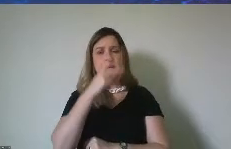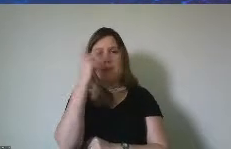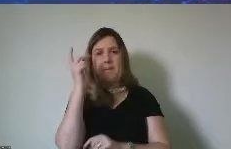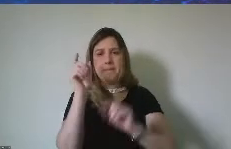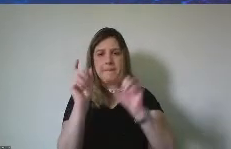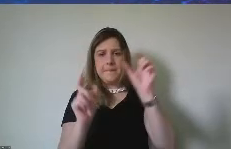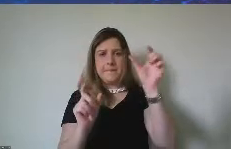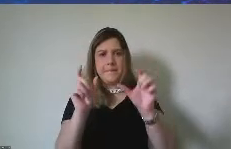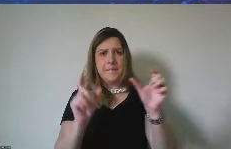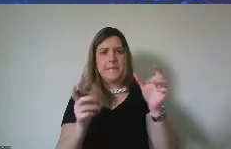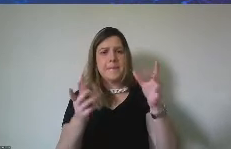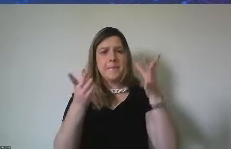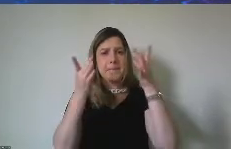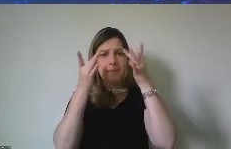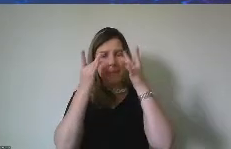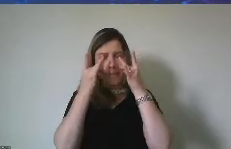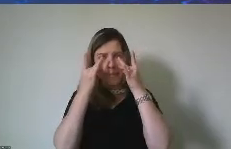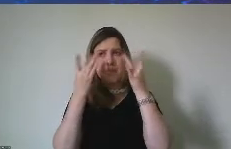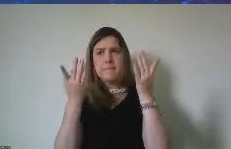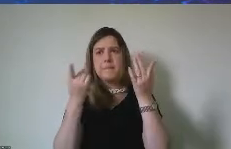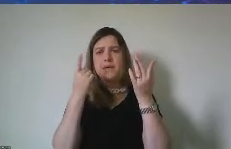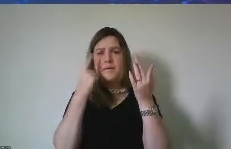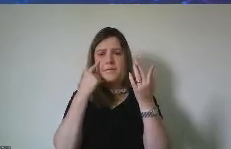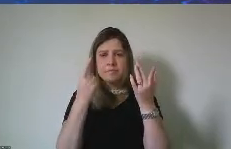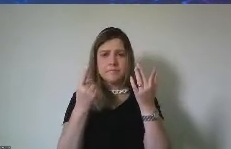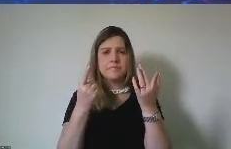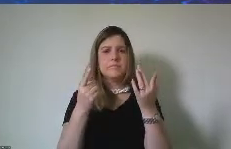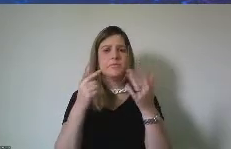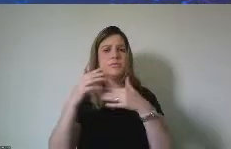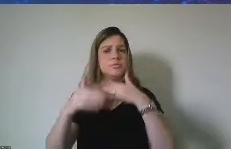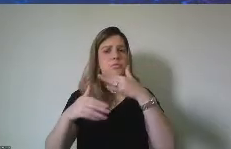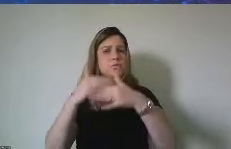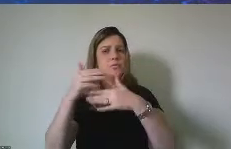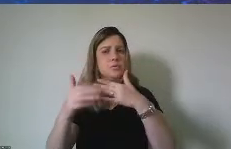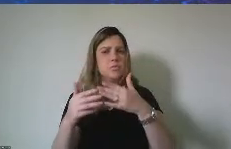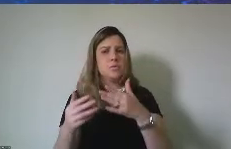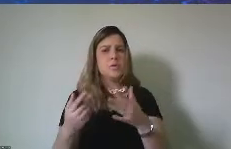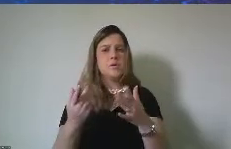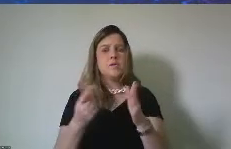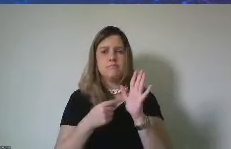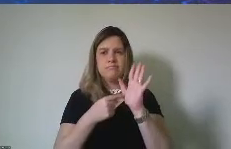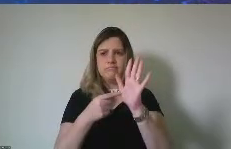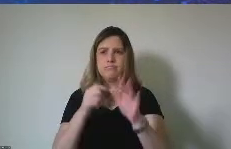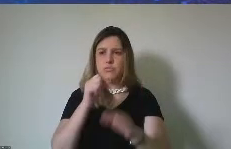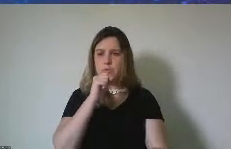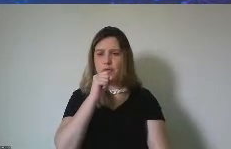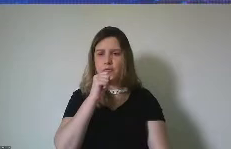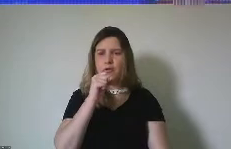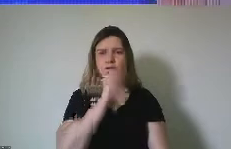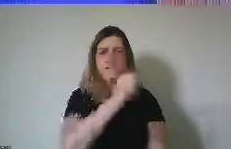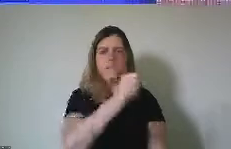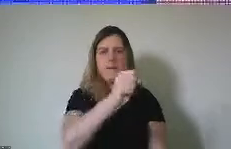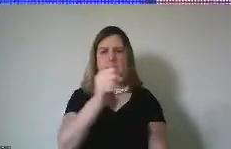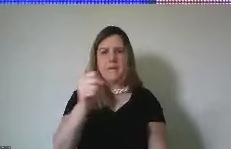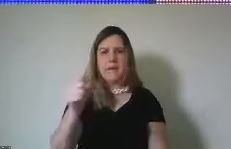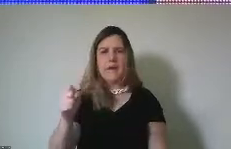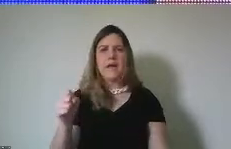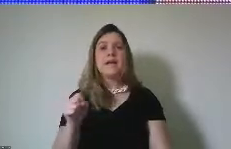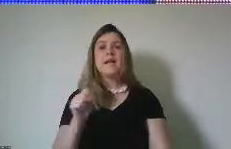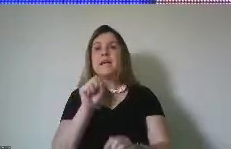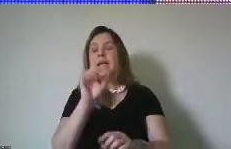presencialmente basta levantar a mão que nossas assistentes levaram o microfone até vocês quem está nos acompanhando online